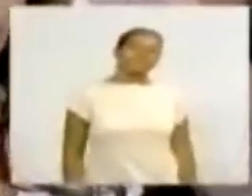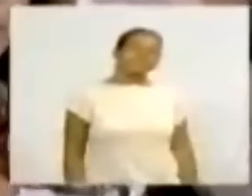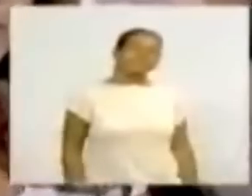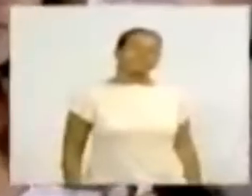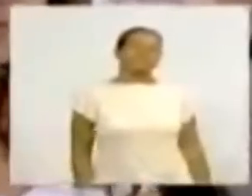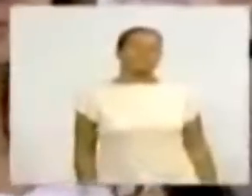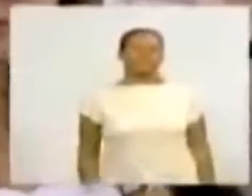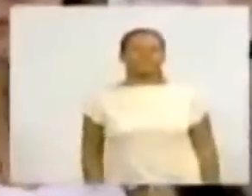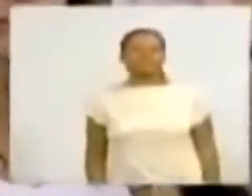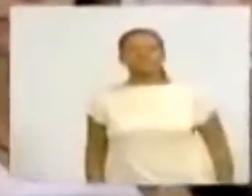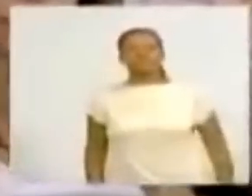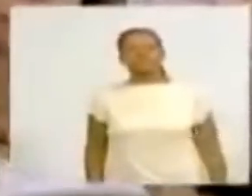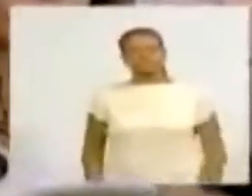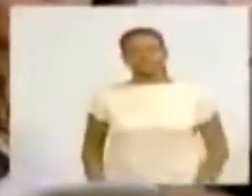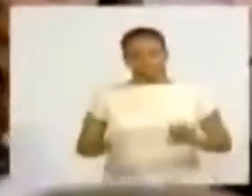coragem.